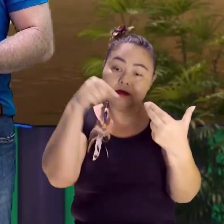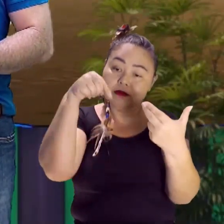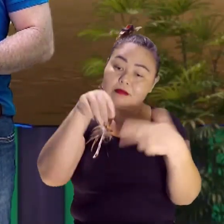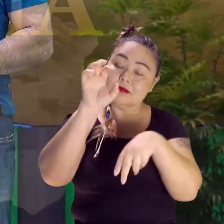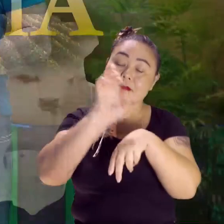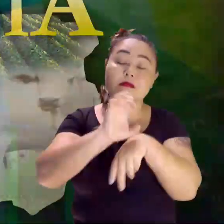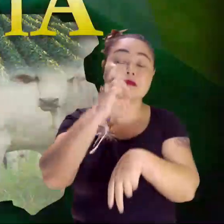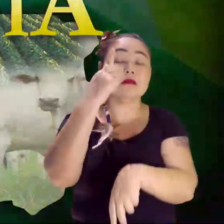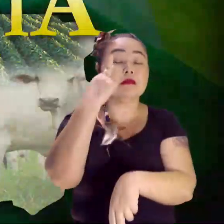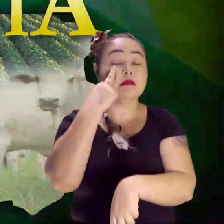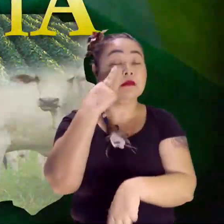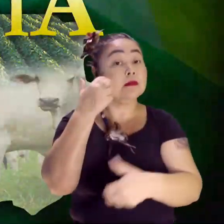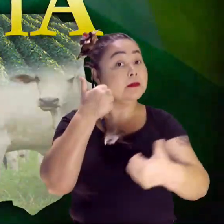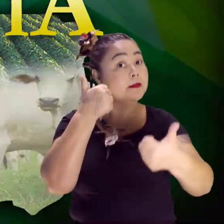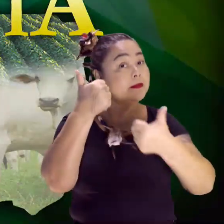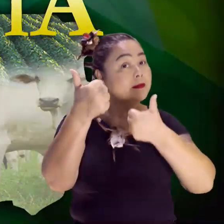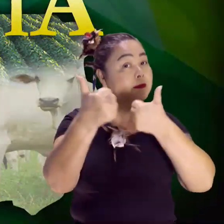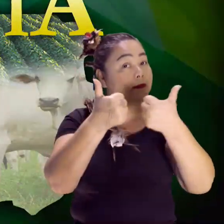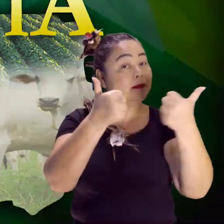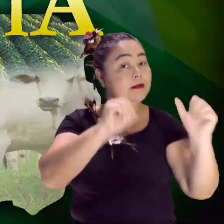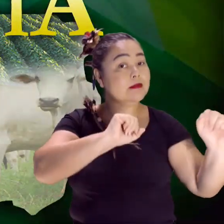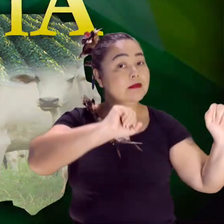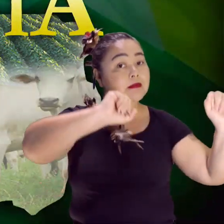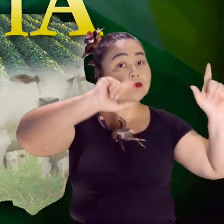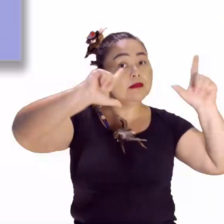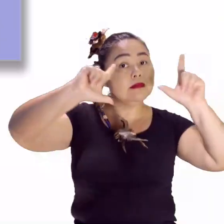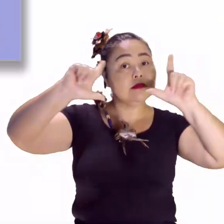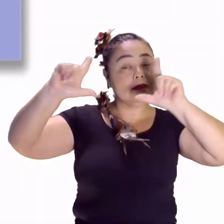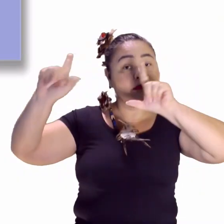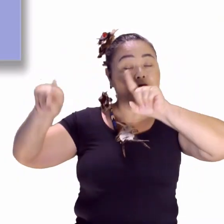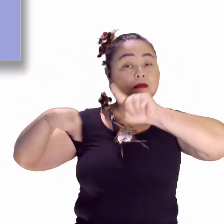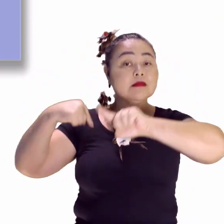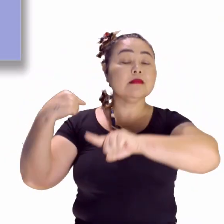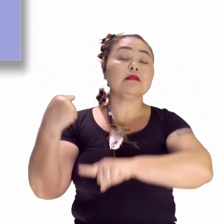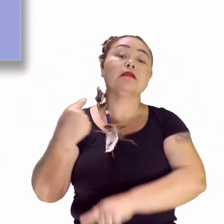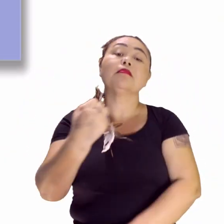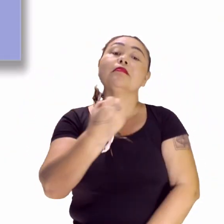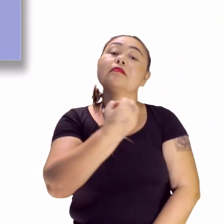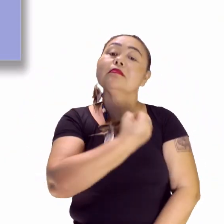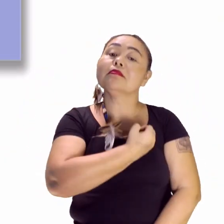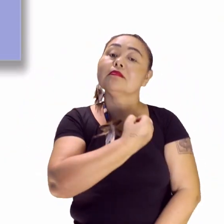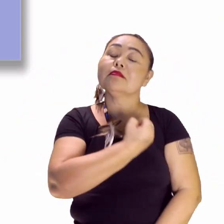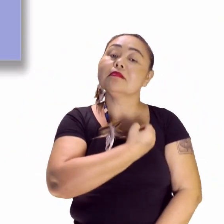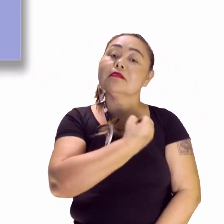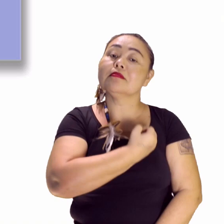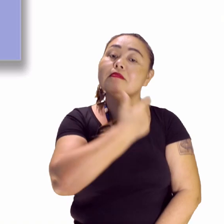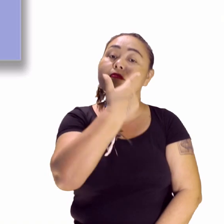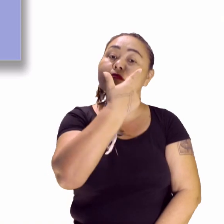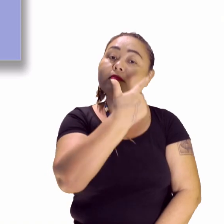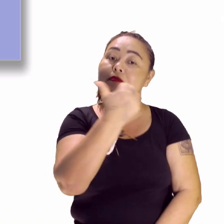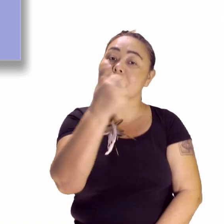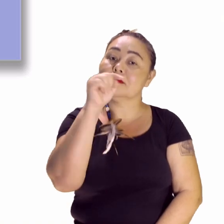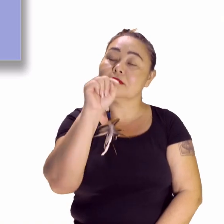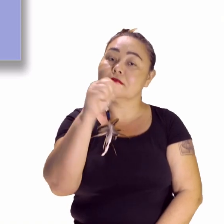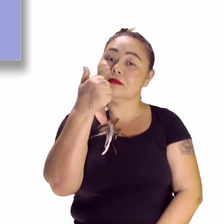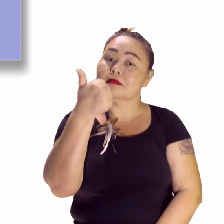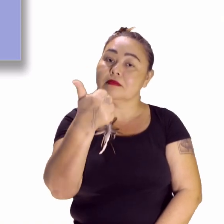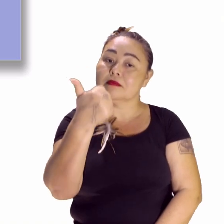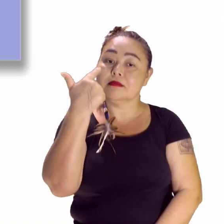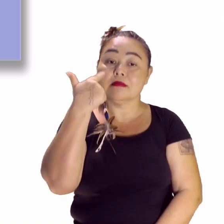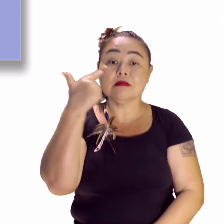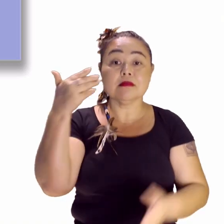Olho na Tela vamos lá para mais uma aula que a nossa aula 21.1 sobre atualidades regionais em